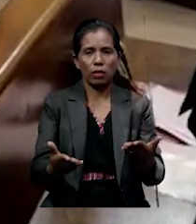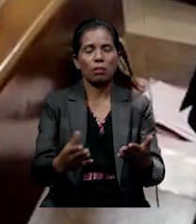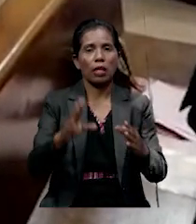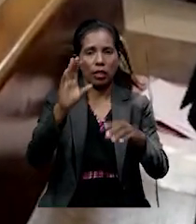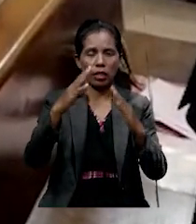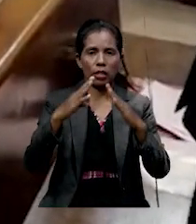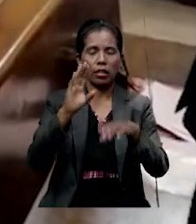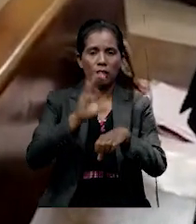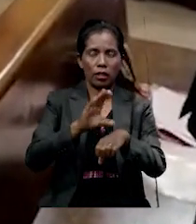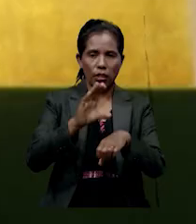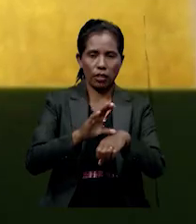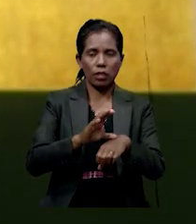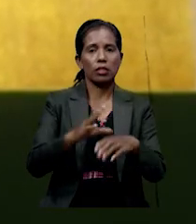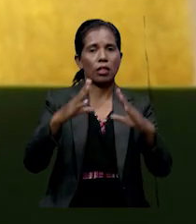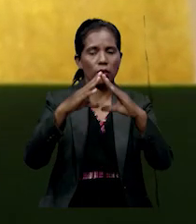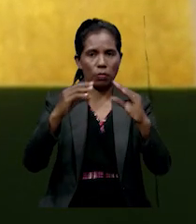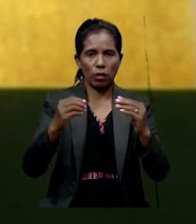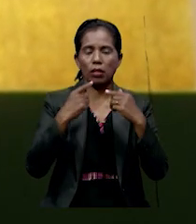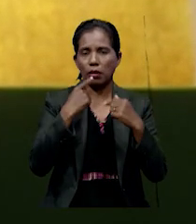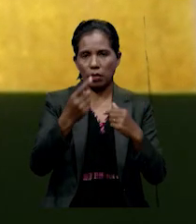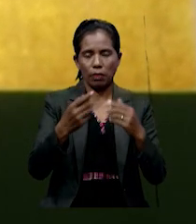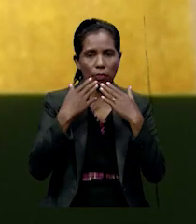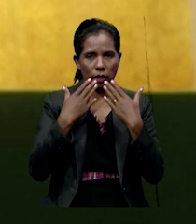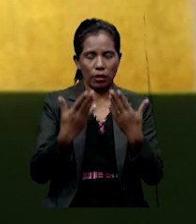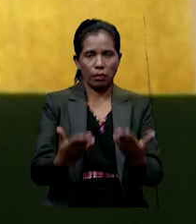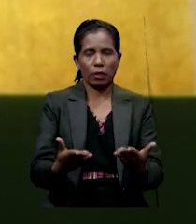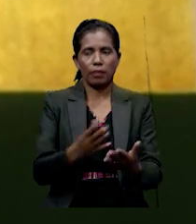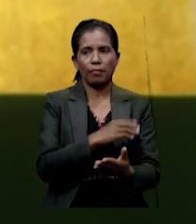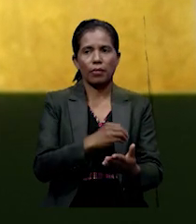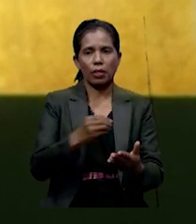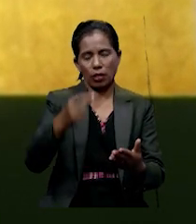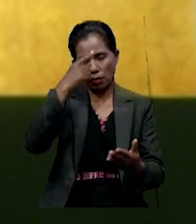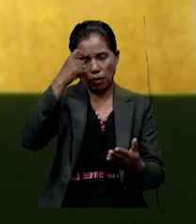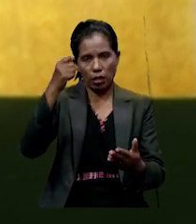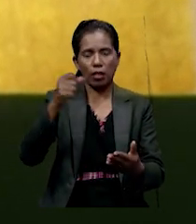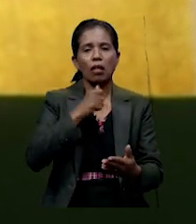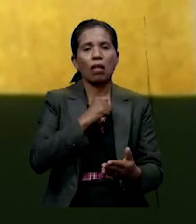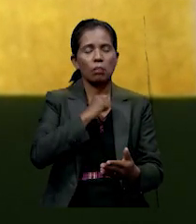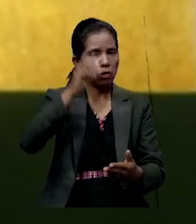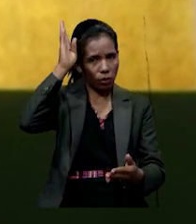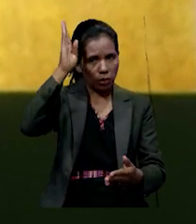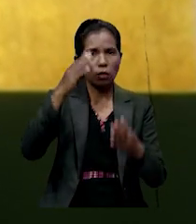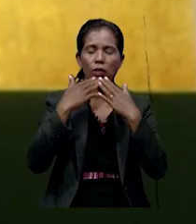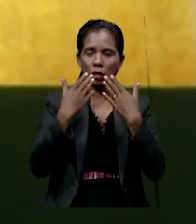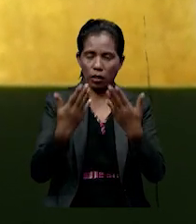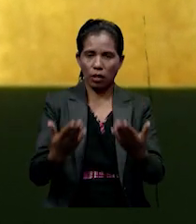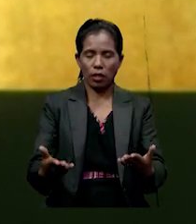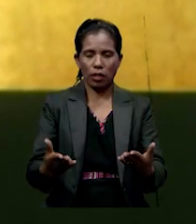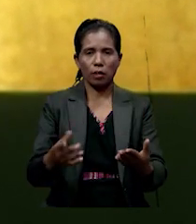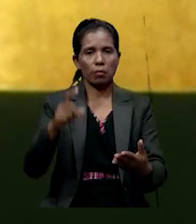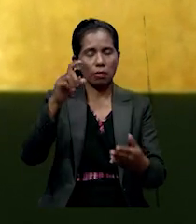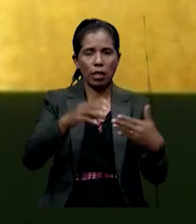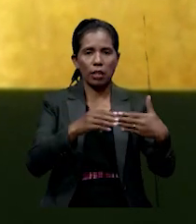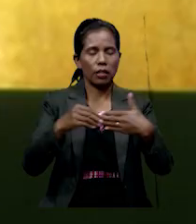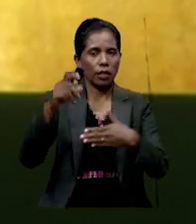hatoo parabéns. Tambane, ma Cardeal Virgilio do Carmo da Silva agradece tebes ba líder nacional ba carta felicitação